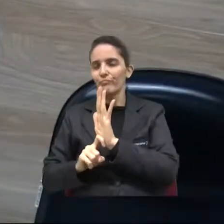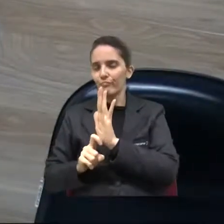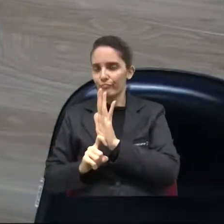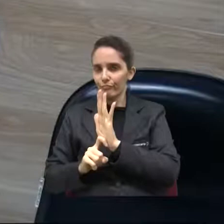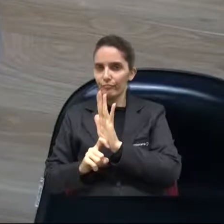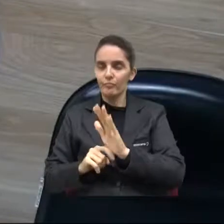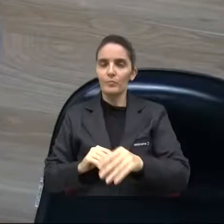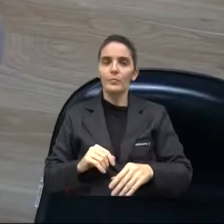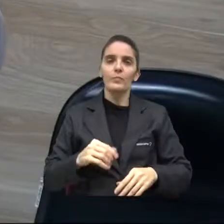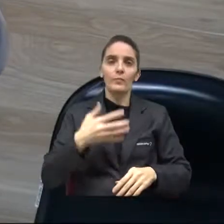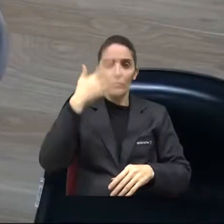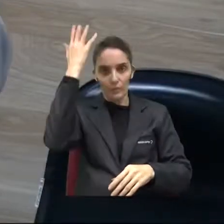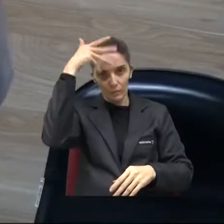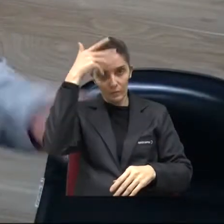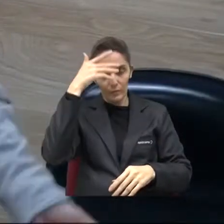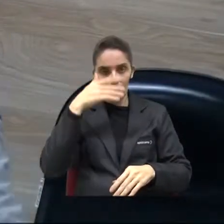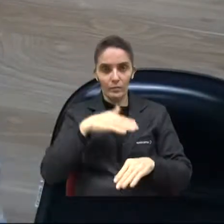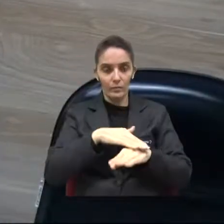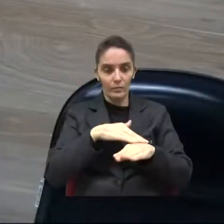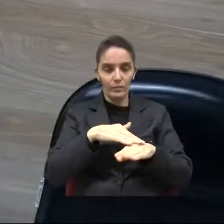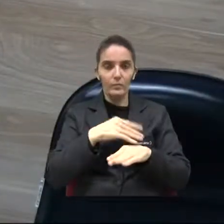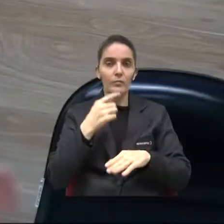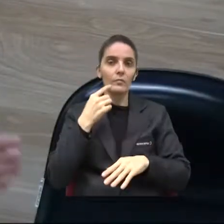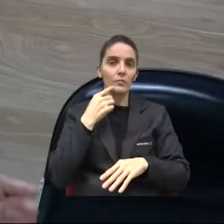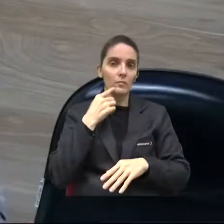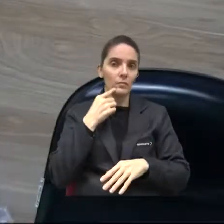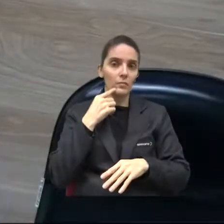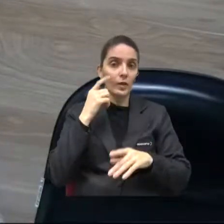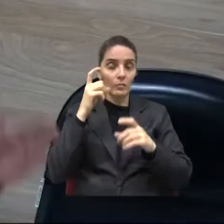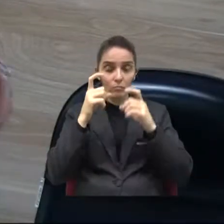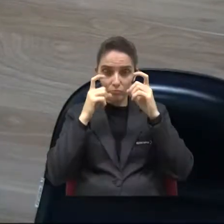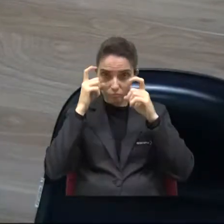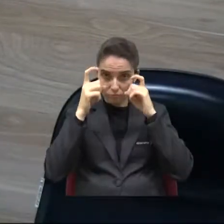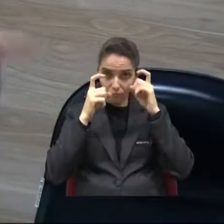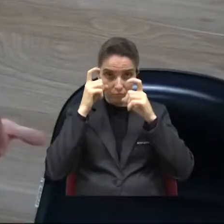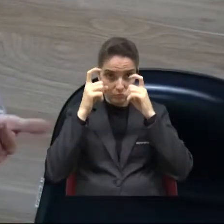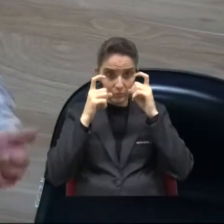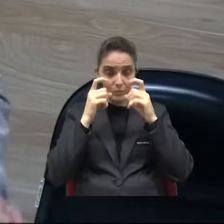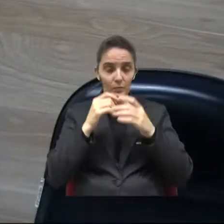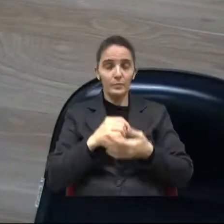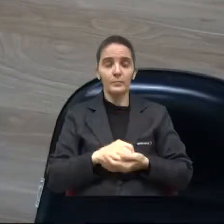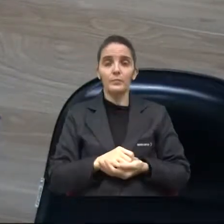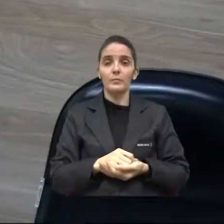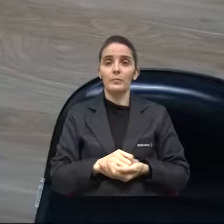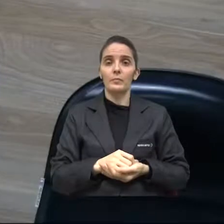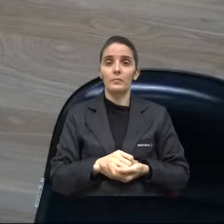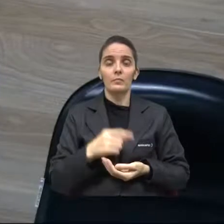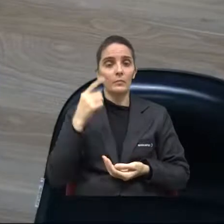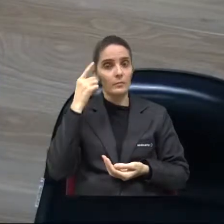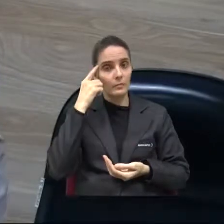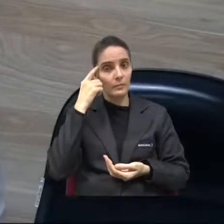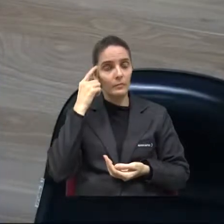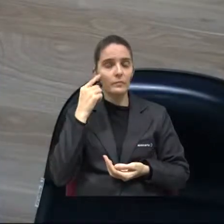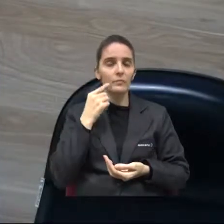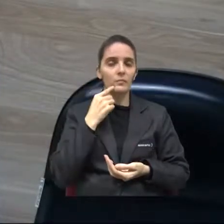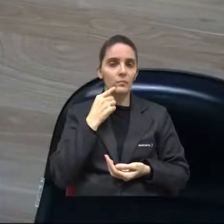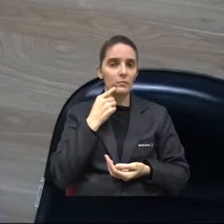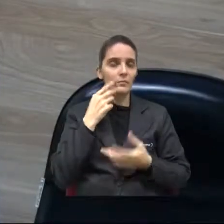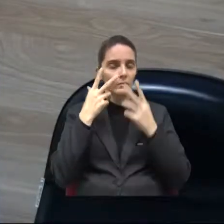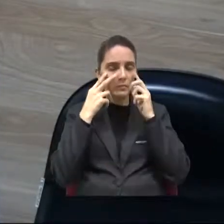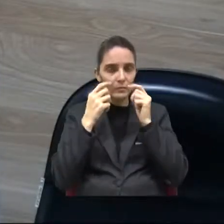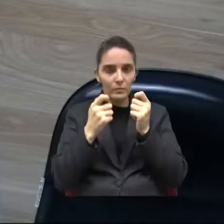com o vereador Cleiton, tenho um pouco de preocupação e espero que o vereador, e tenho certeza que ele vai ficar